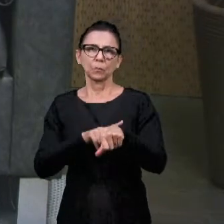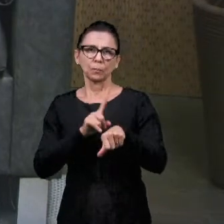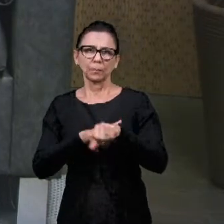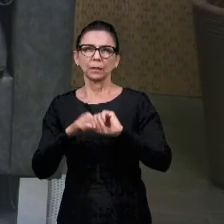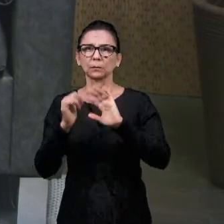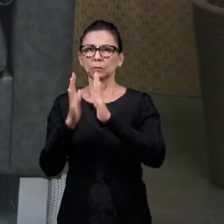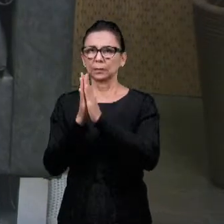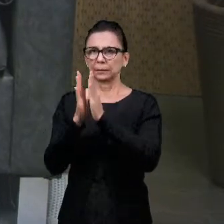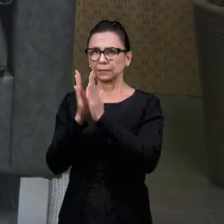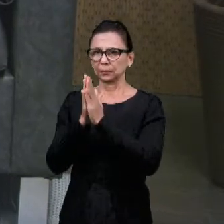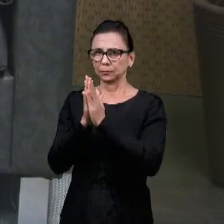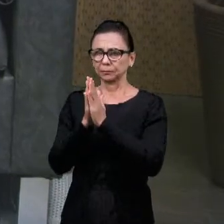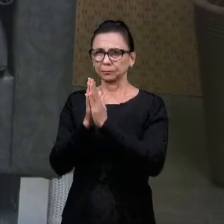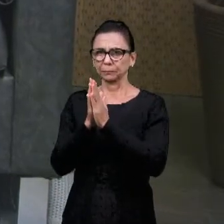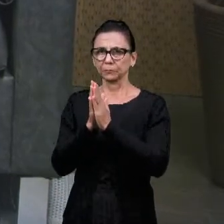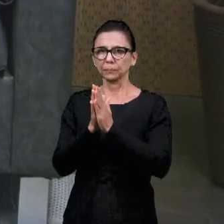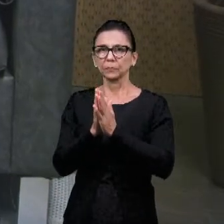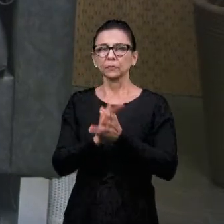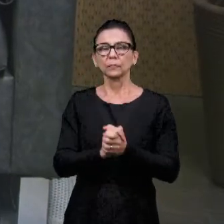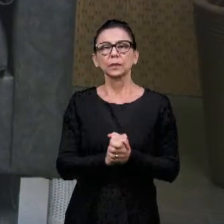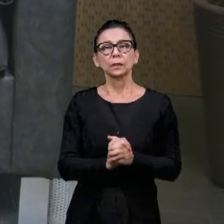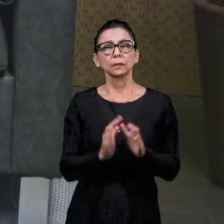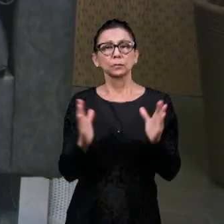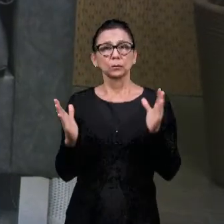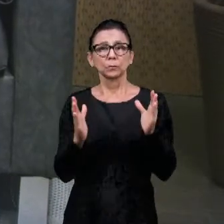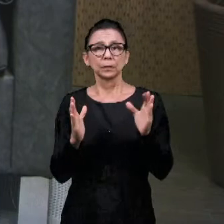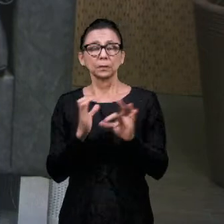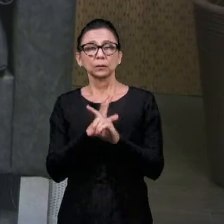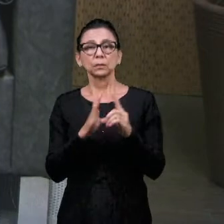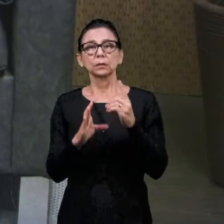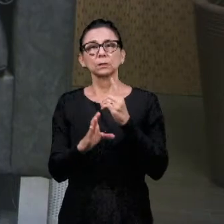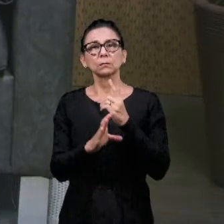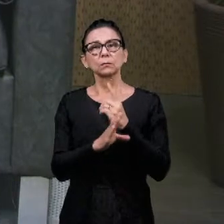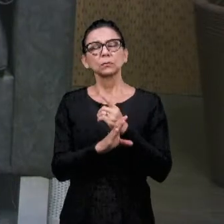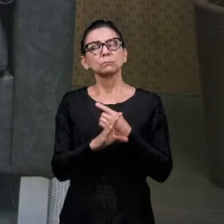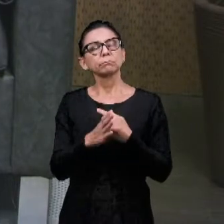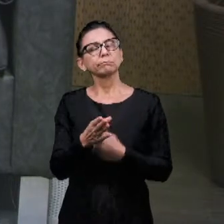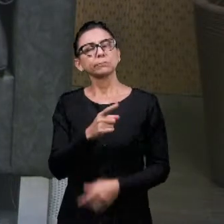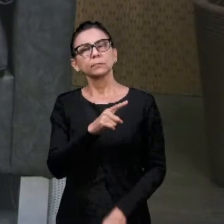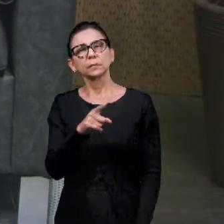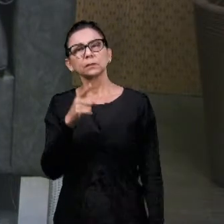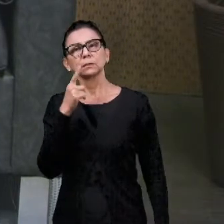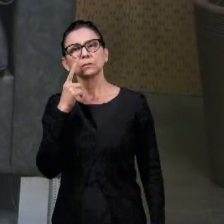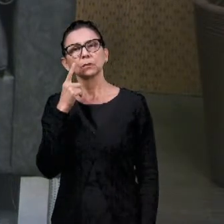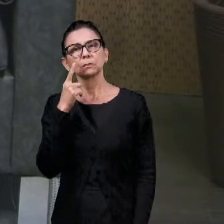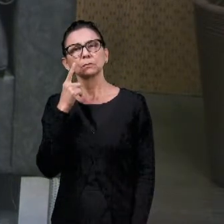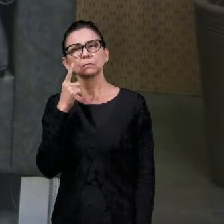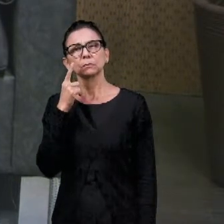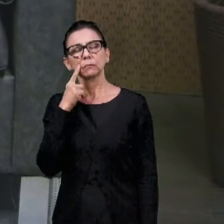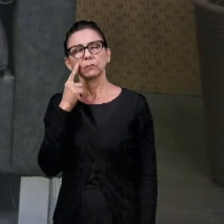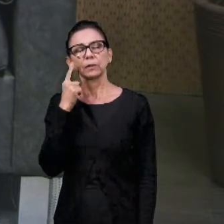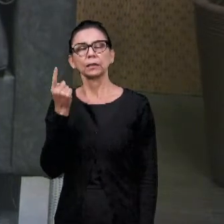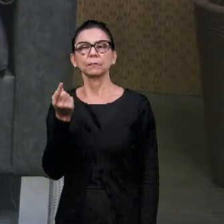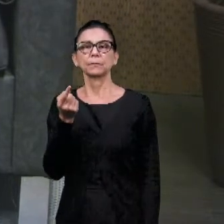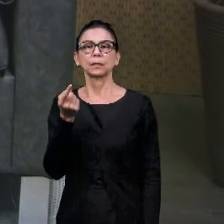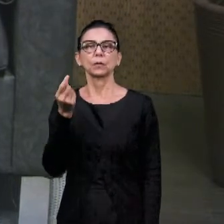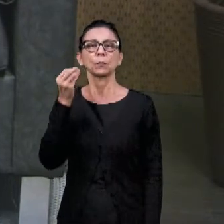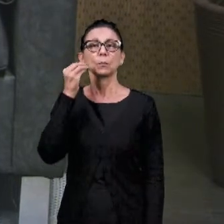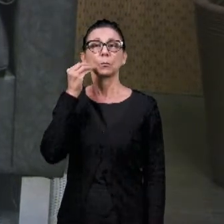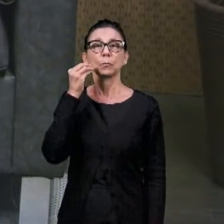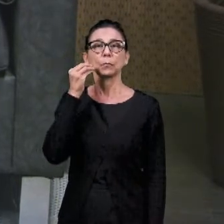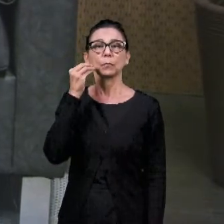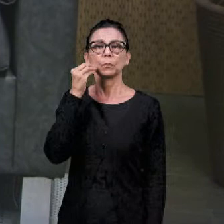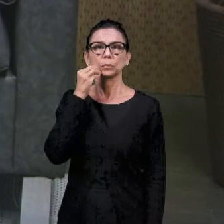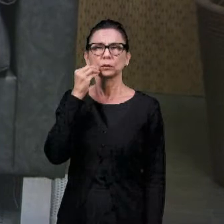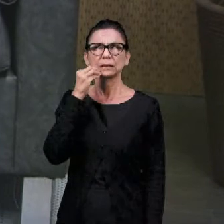lar. Durante esse culto, vocês vão ter a oportunidade de ouvir a voz do Senhor, de abrir